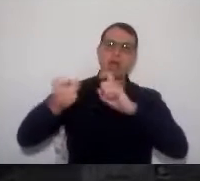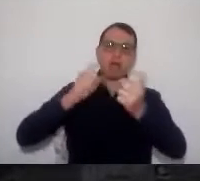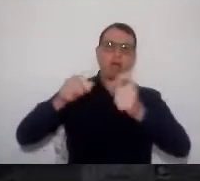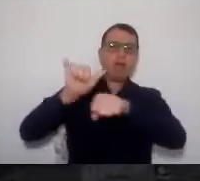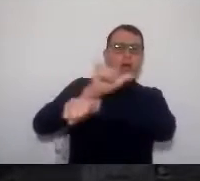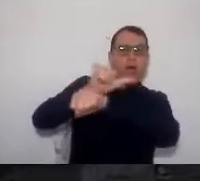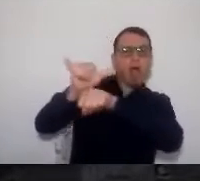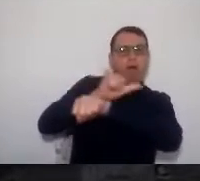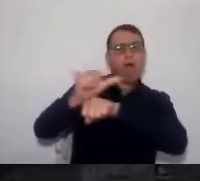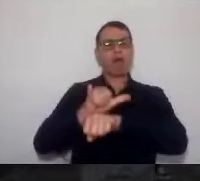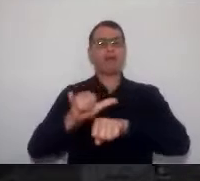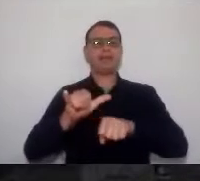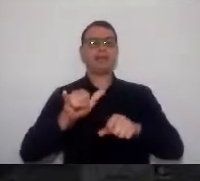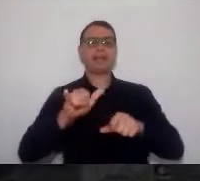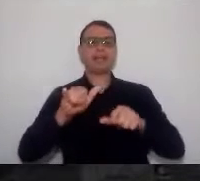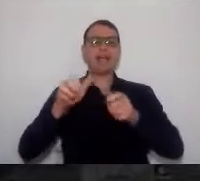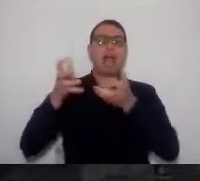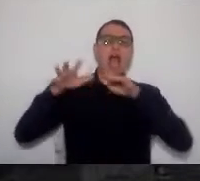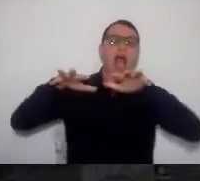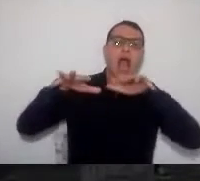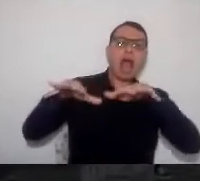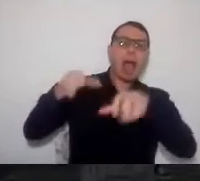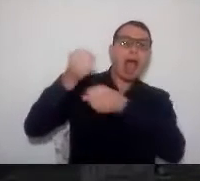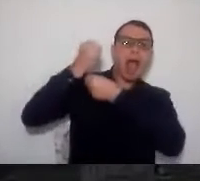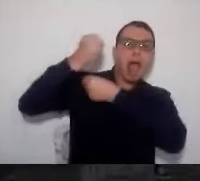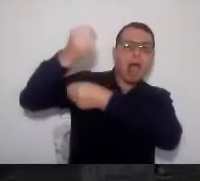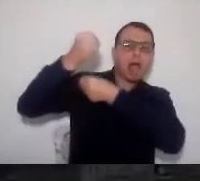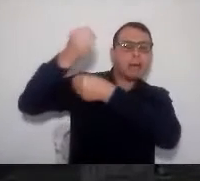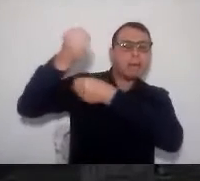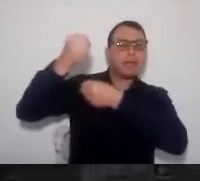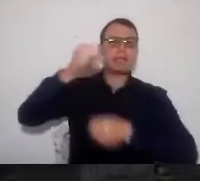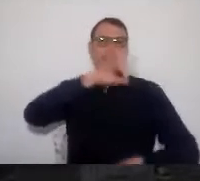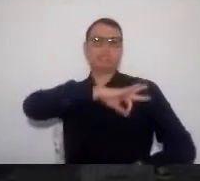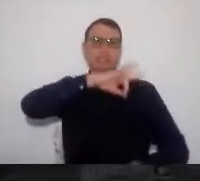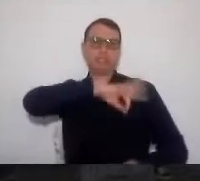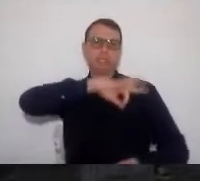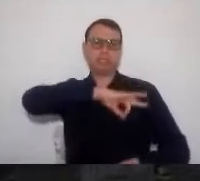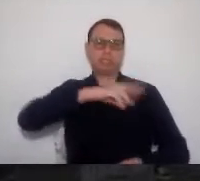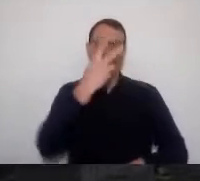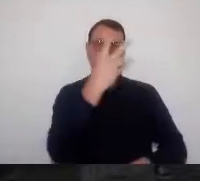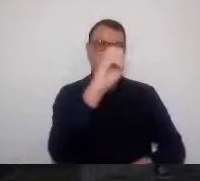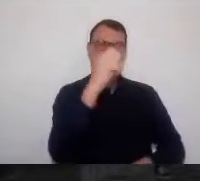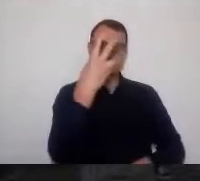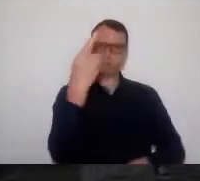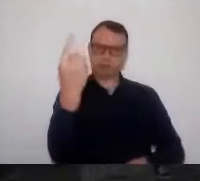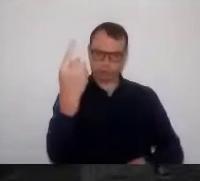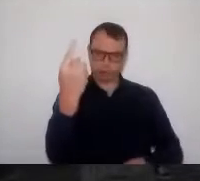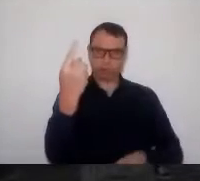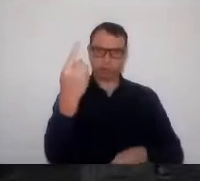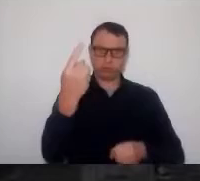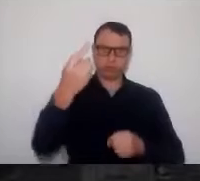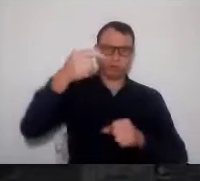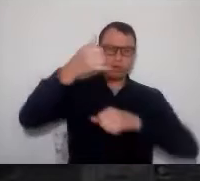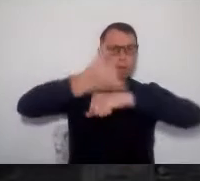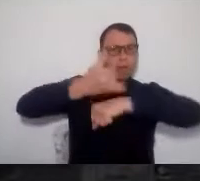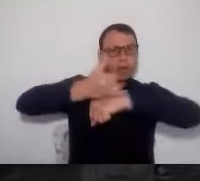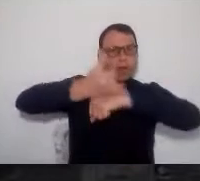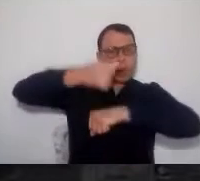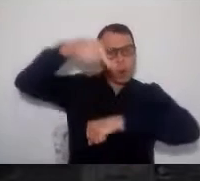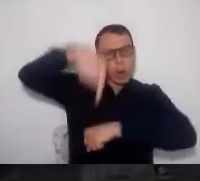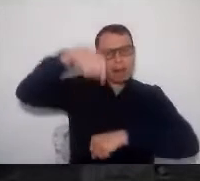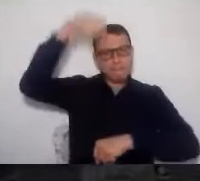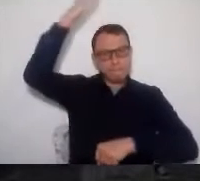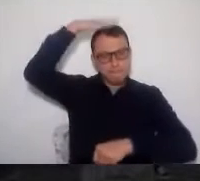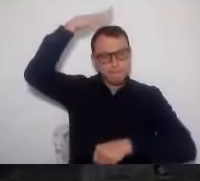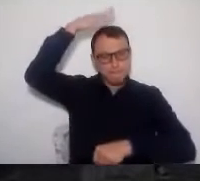a campanha salarial 2021 dos metalúrgicos do Paraná. E para darmos início oficial neste